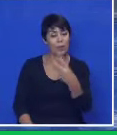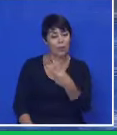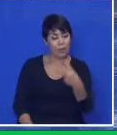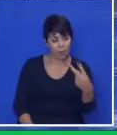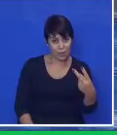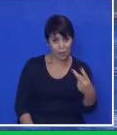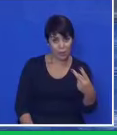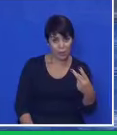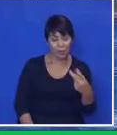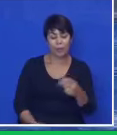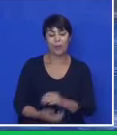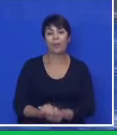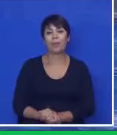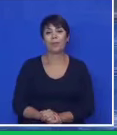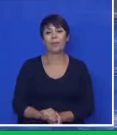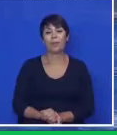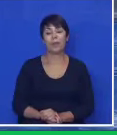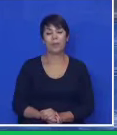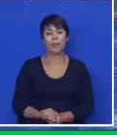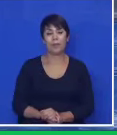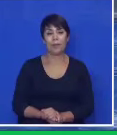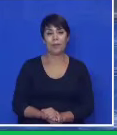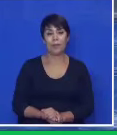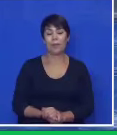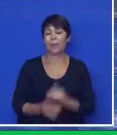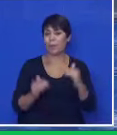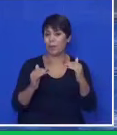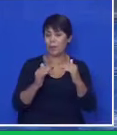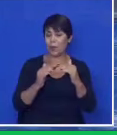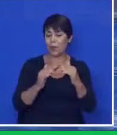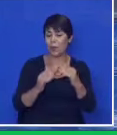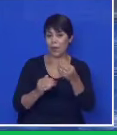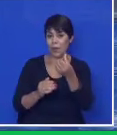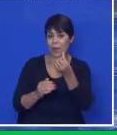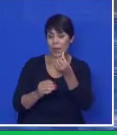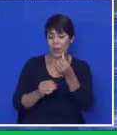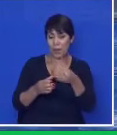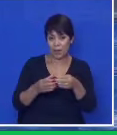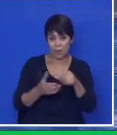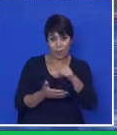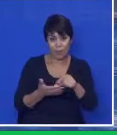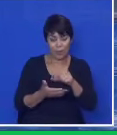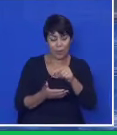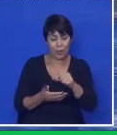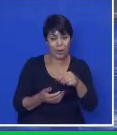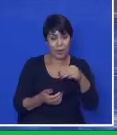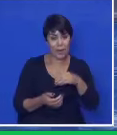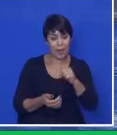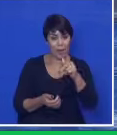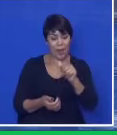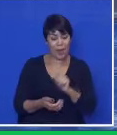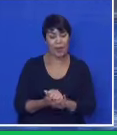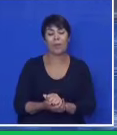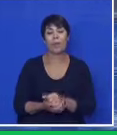22. Amarela, 22. Vamos confirmar as seis dezenas sorteadas na Mega